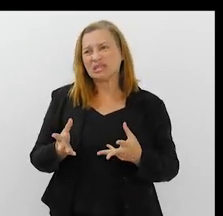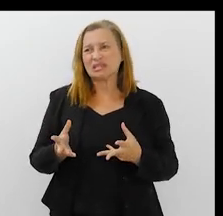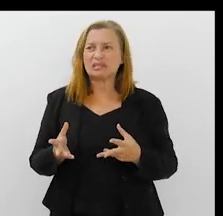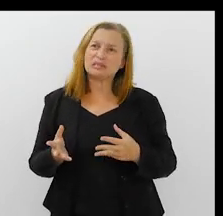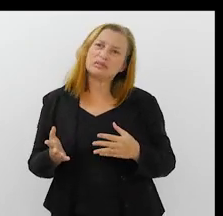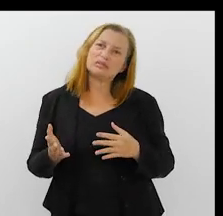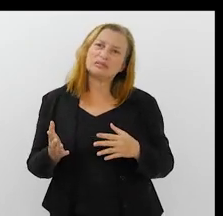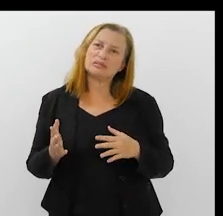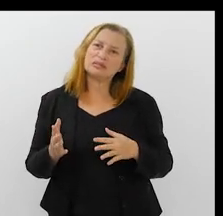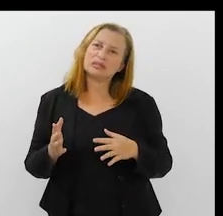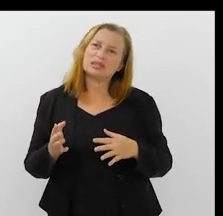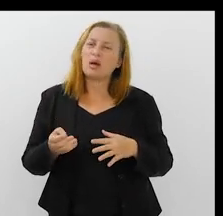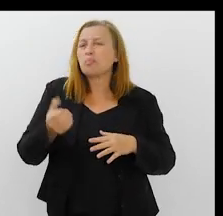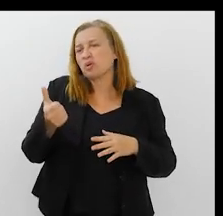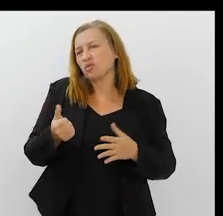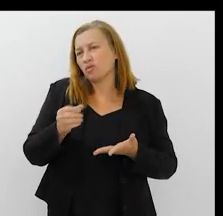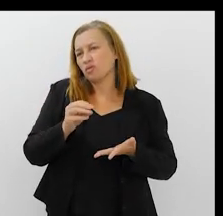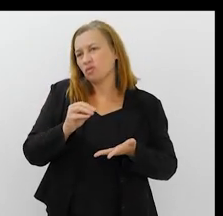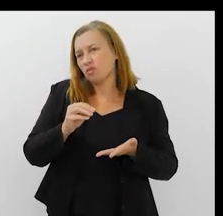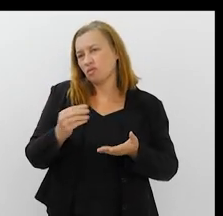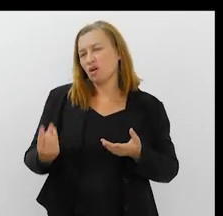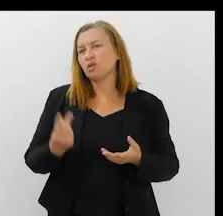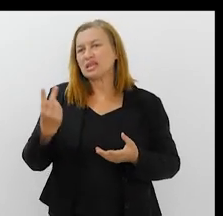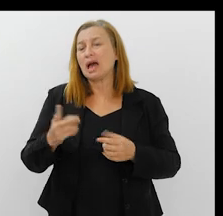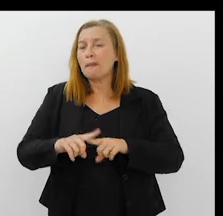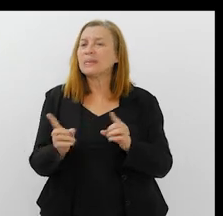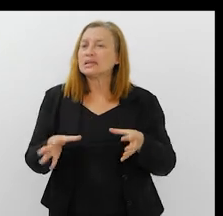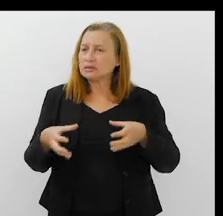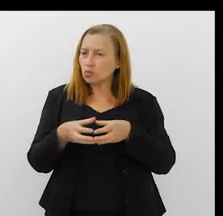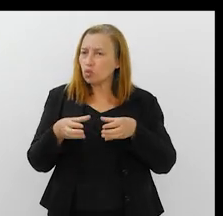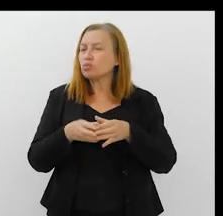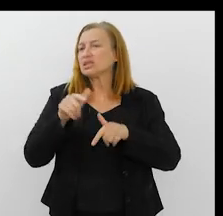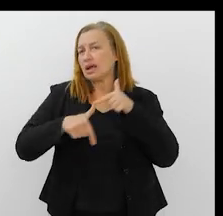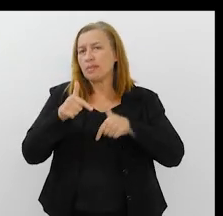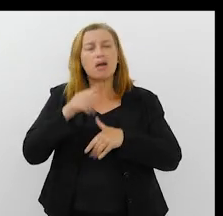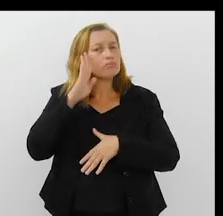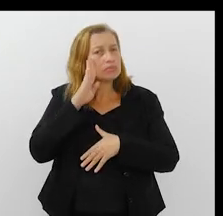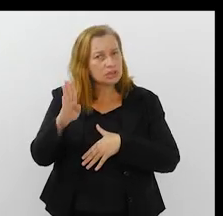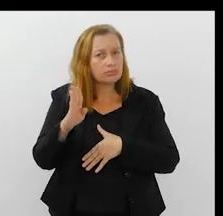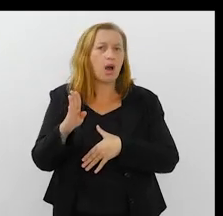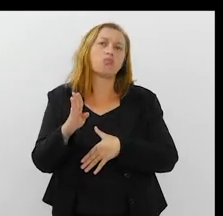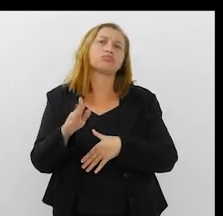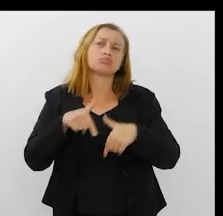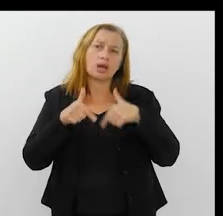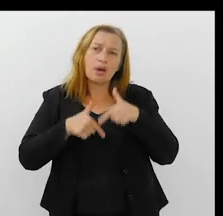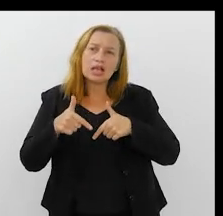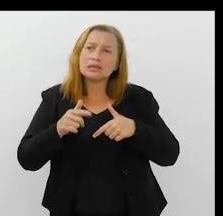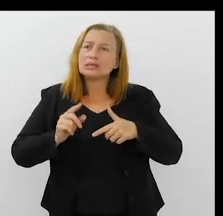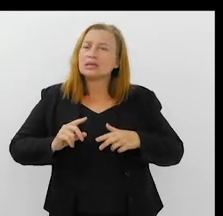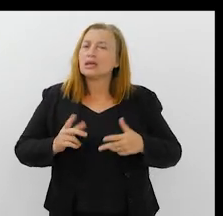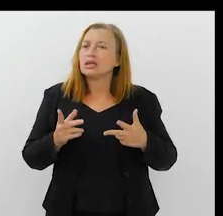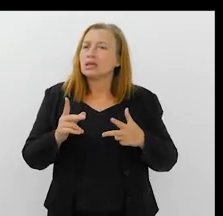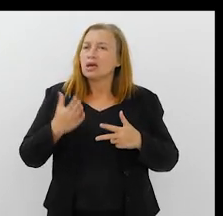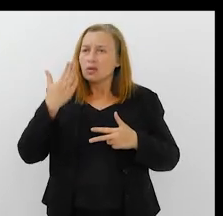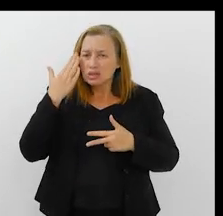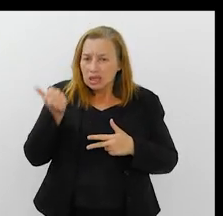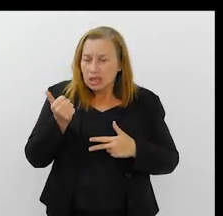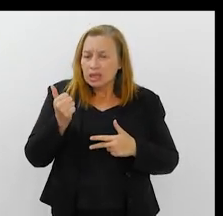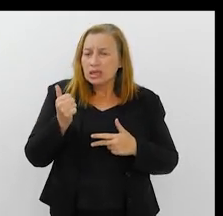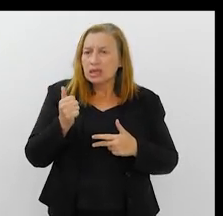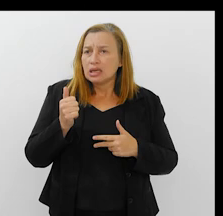também, né? Mas essa questão aí da equipe, para mim, é fundamental o trabalho, que eu sei que